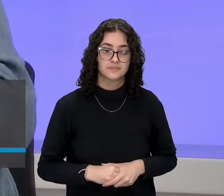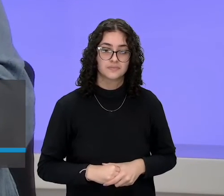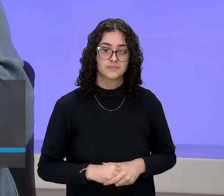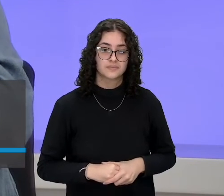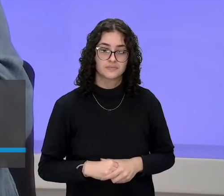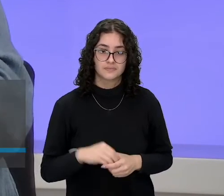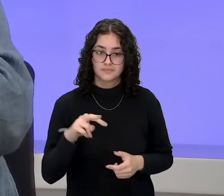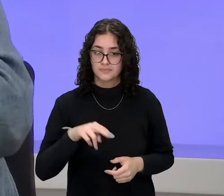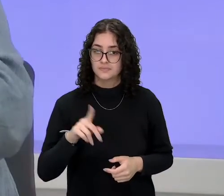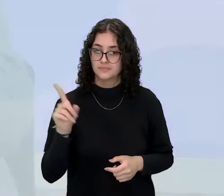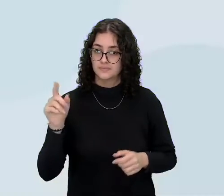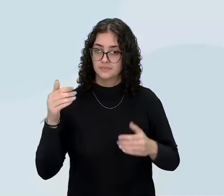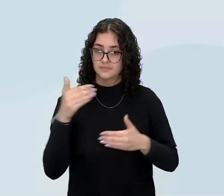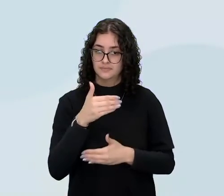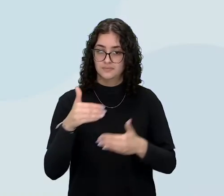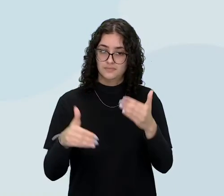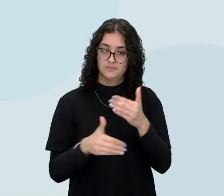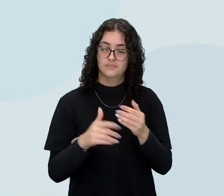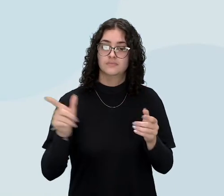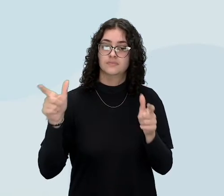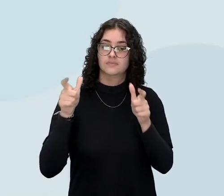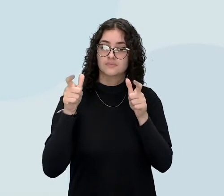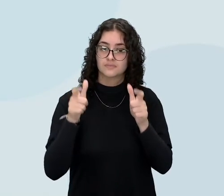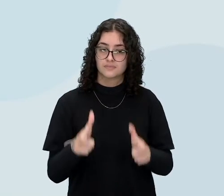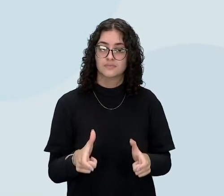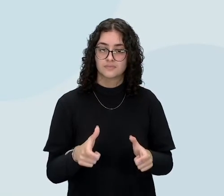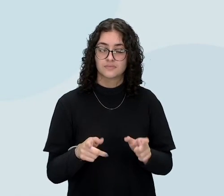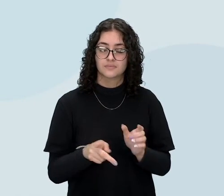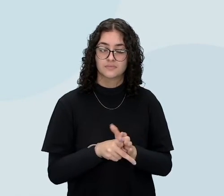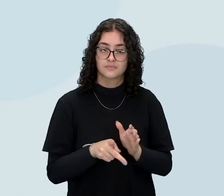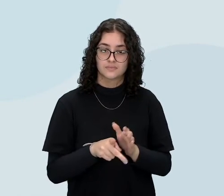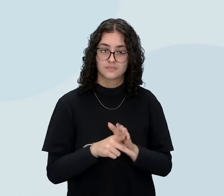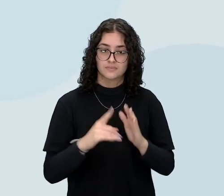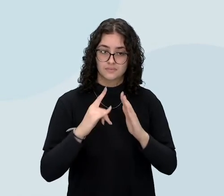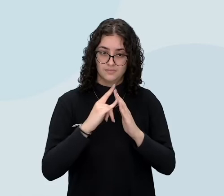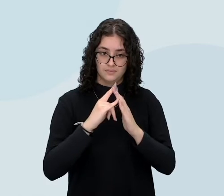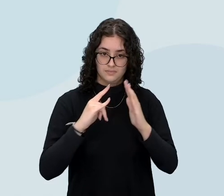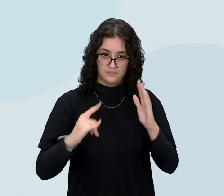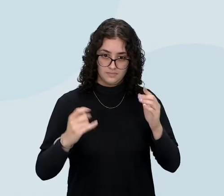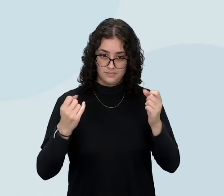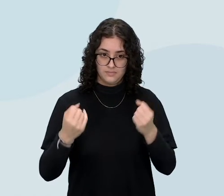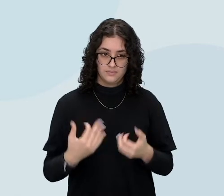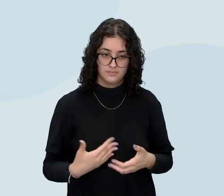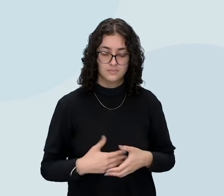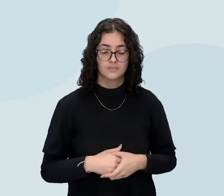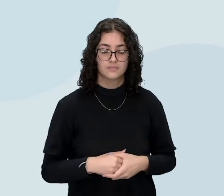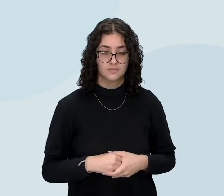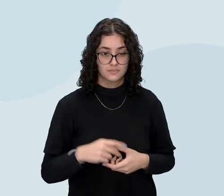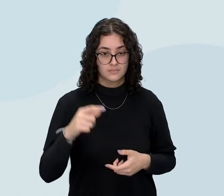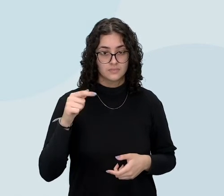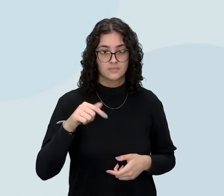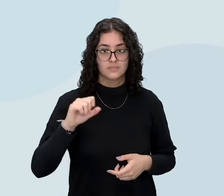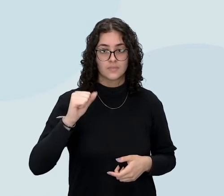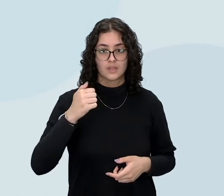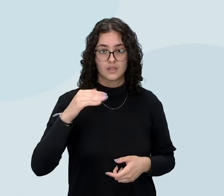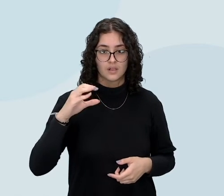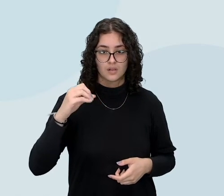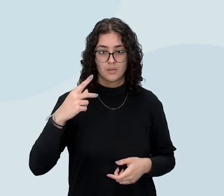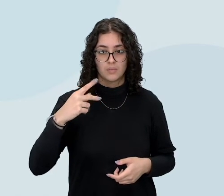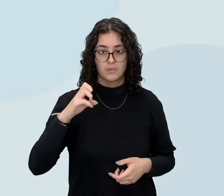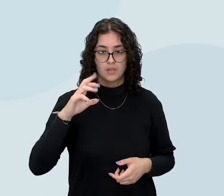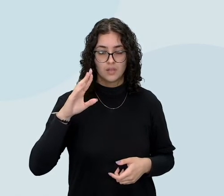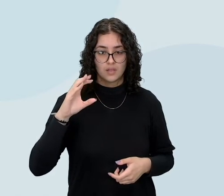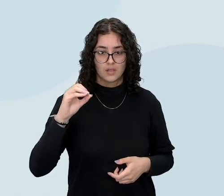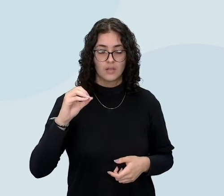passando para vocês aí no slide, a localização do Quilombo, que a gente está falando, né, de São Pedro, localizado